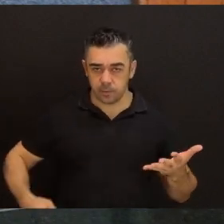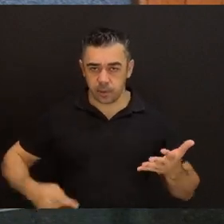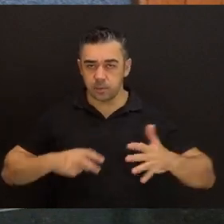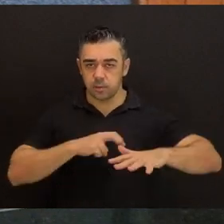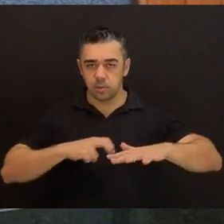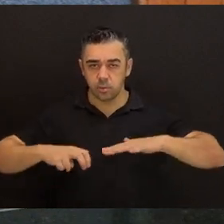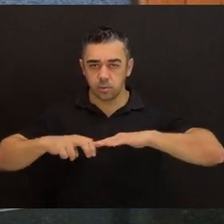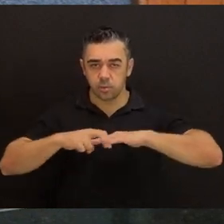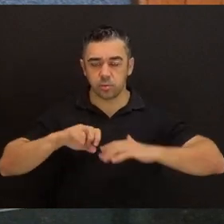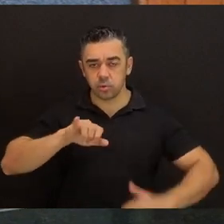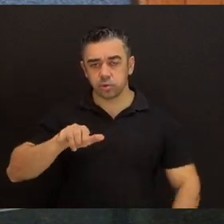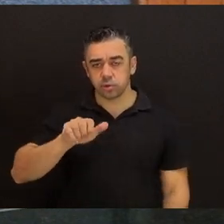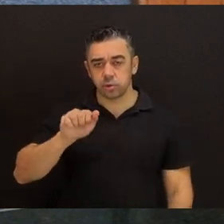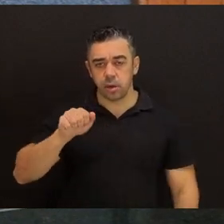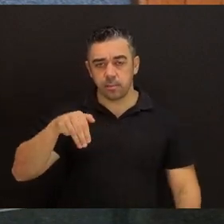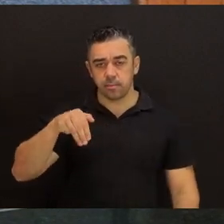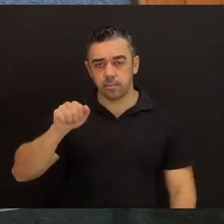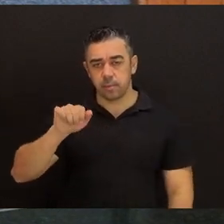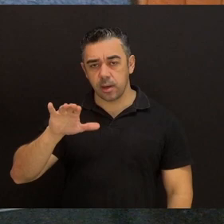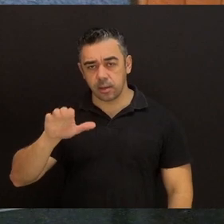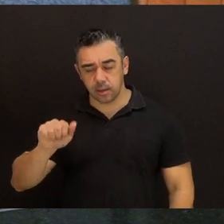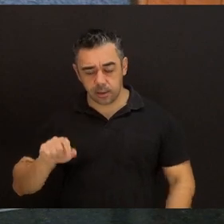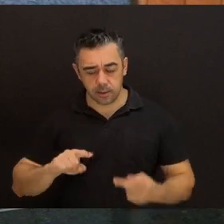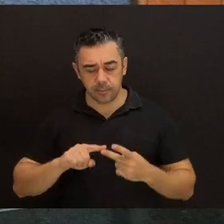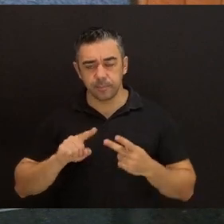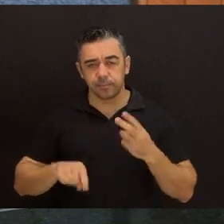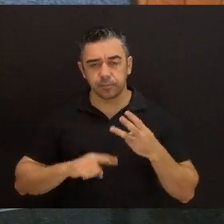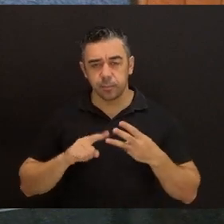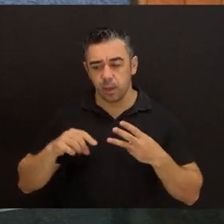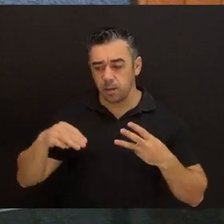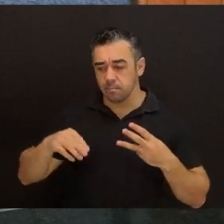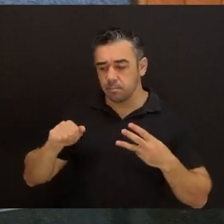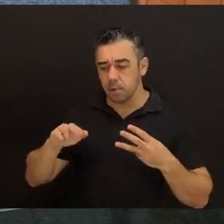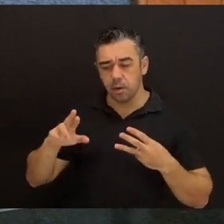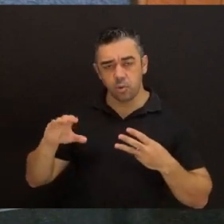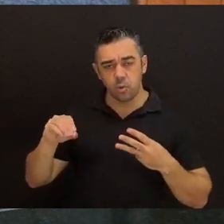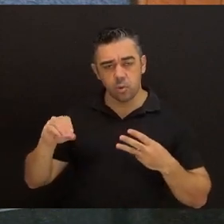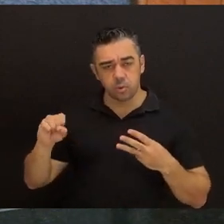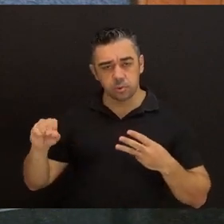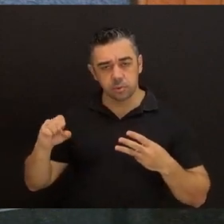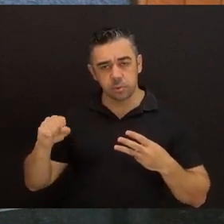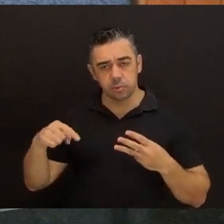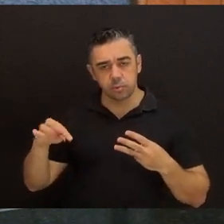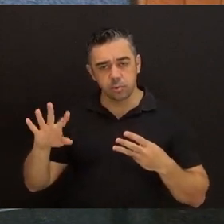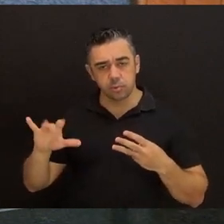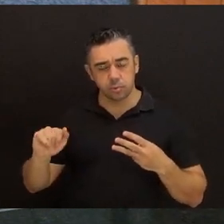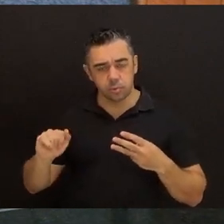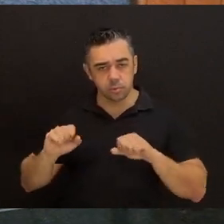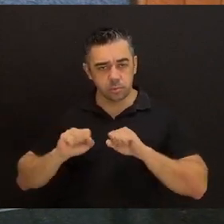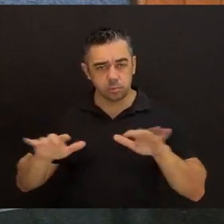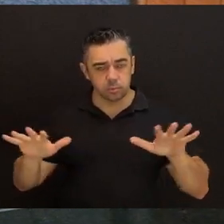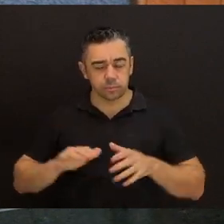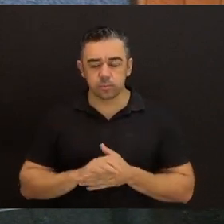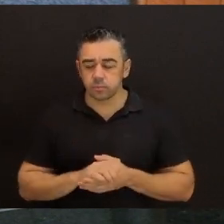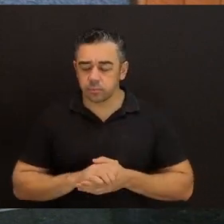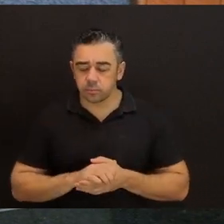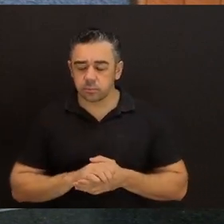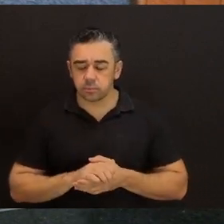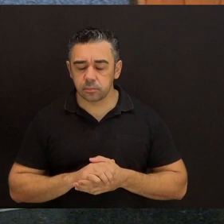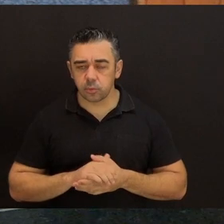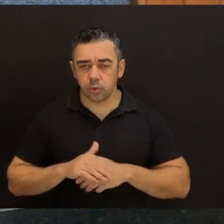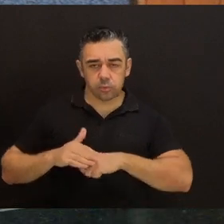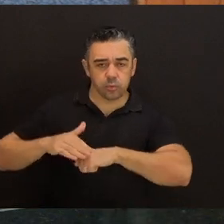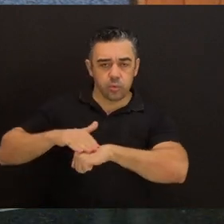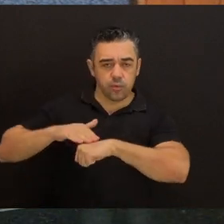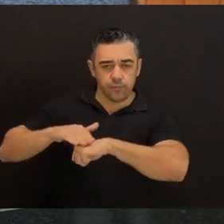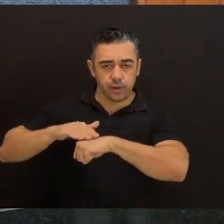o senhor Jamaica por Marco Santos também representando a imprensa E lá nós tivemos uma conversa rápida com